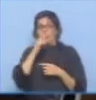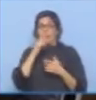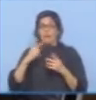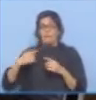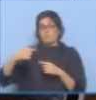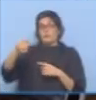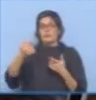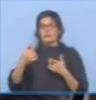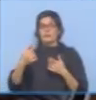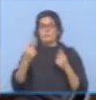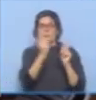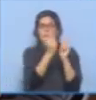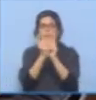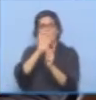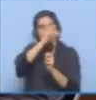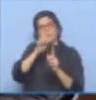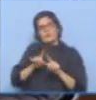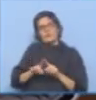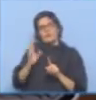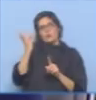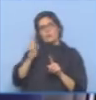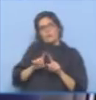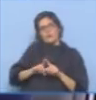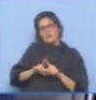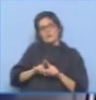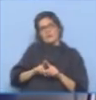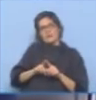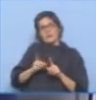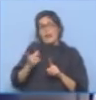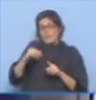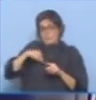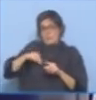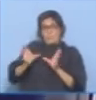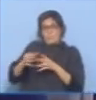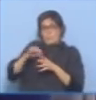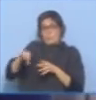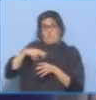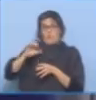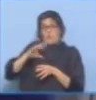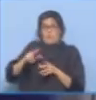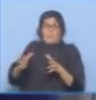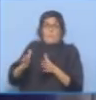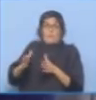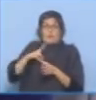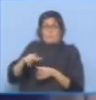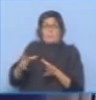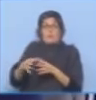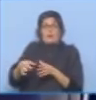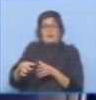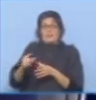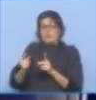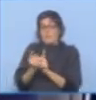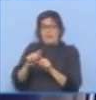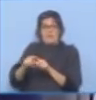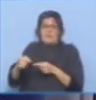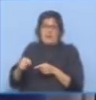outros países, outras expressões, e mesmo dentro dos grupos, até do nosso pequeno grupo, como já dizia há pouco, não é? Dentro dos portugueses. Portanto, no fundo é a